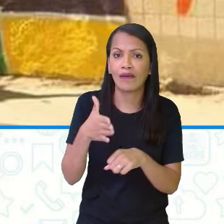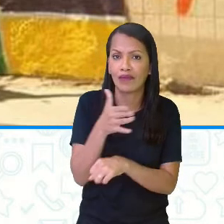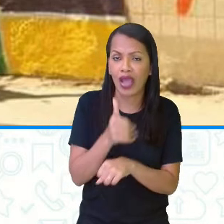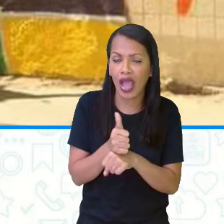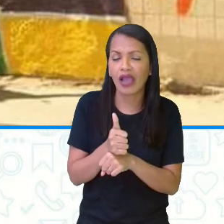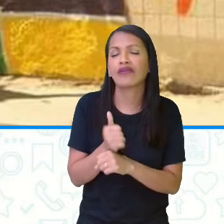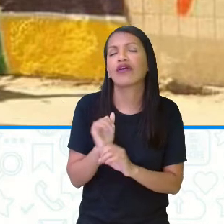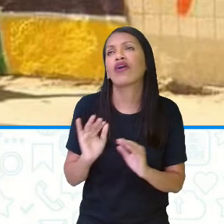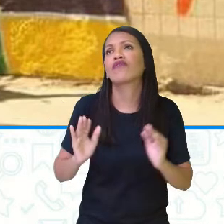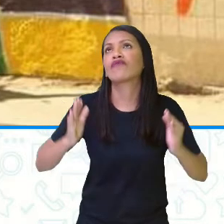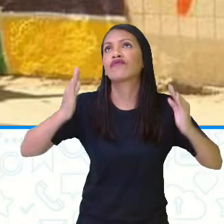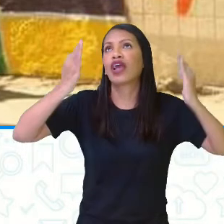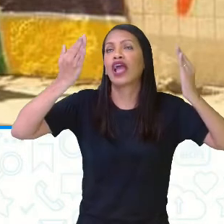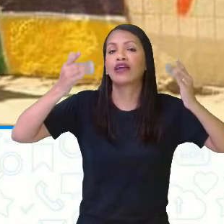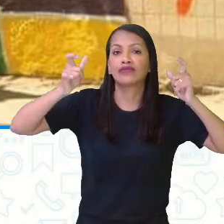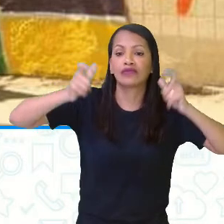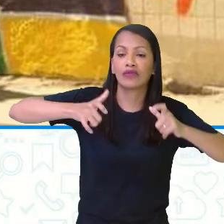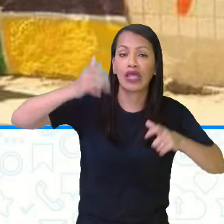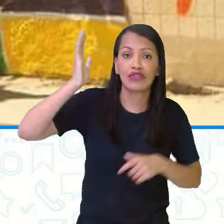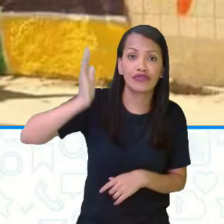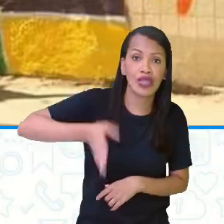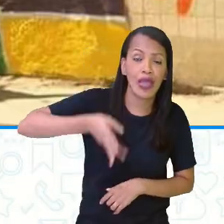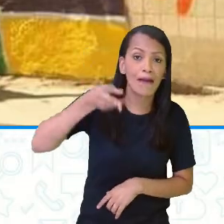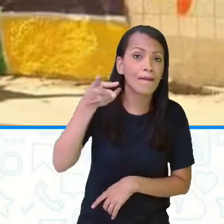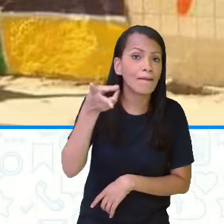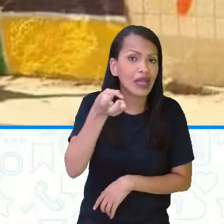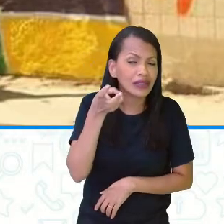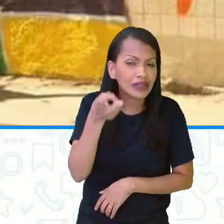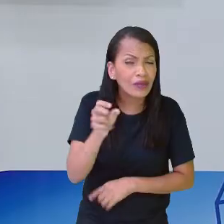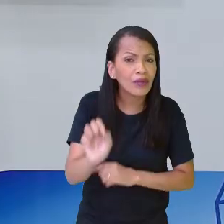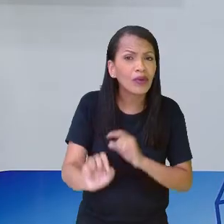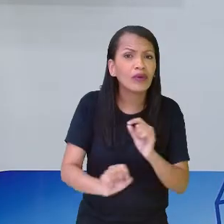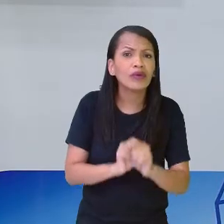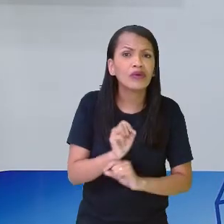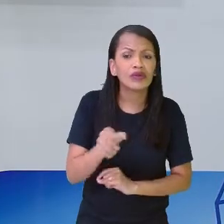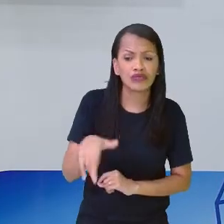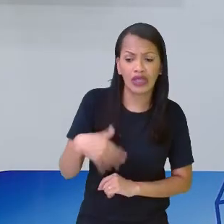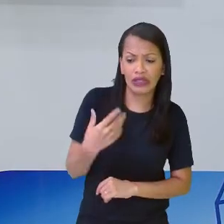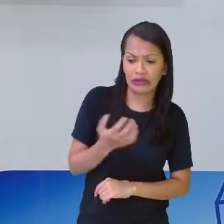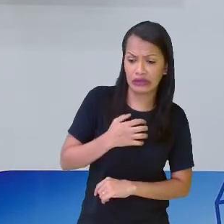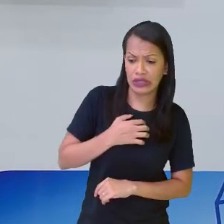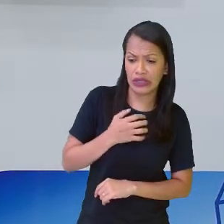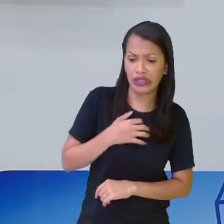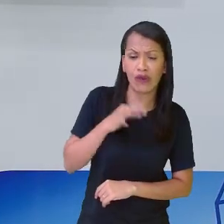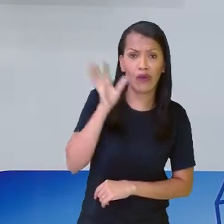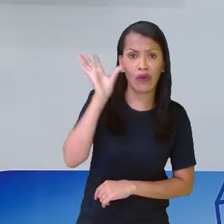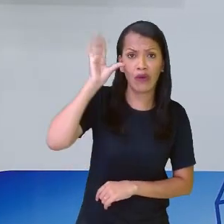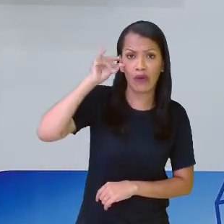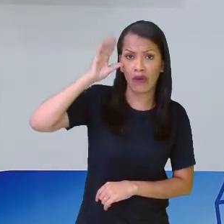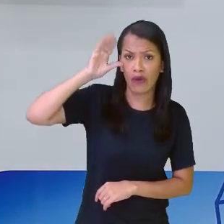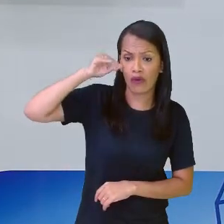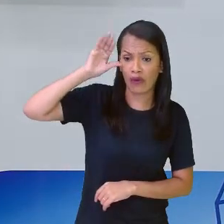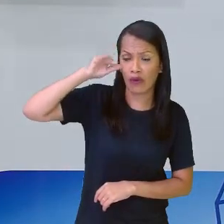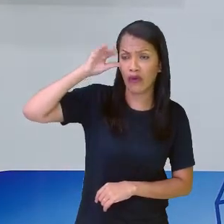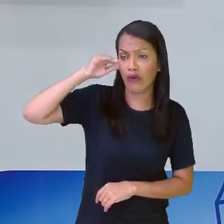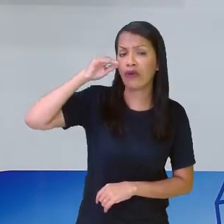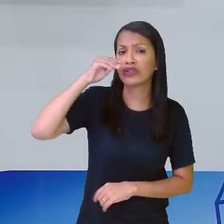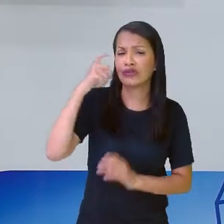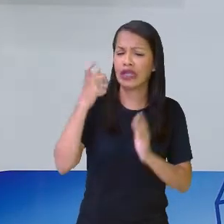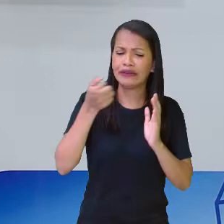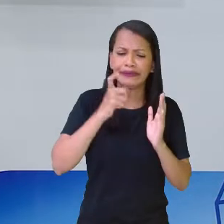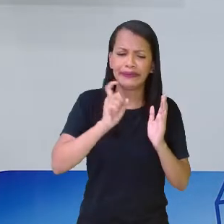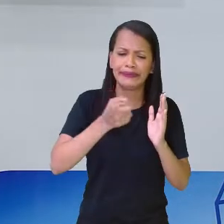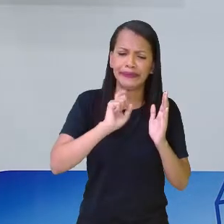um determinado local, você já observou, já prestou atenção, já sentiu curiosidade de pegar aquela latinha, o spray,